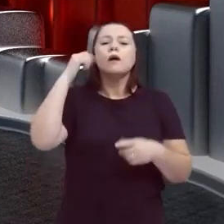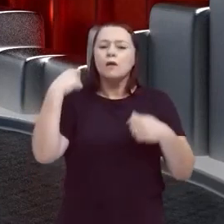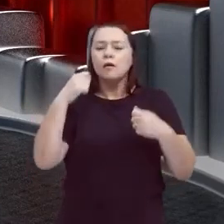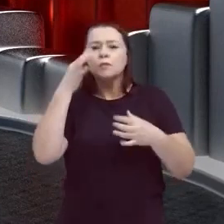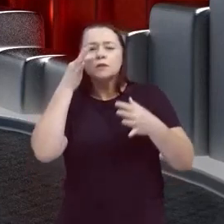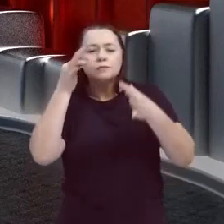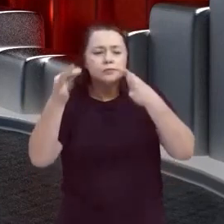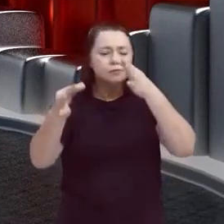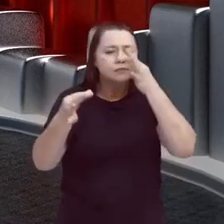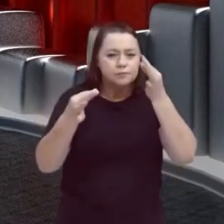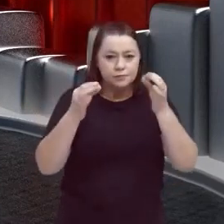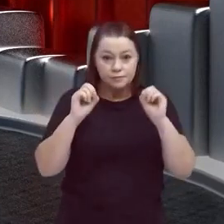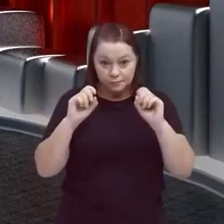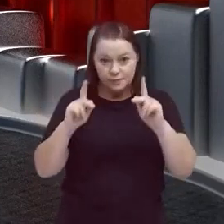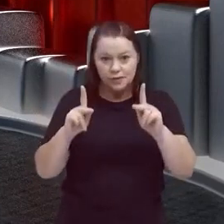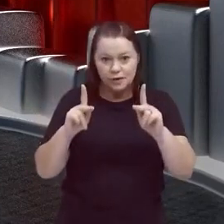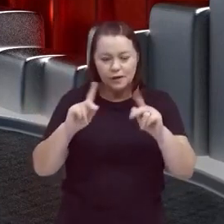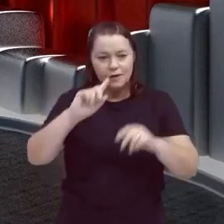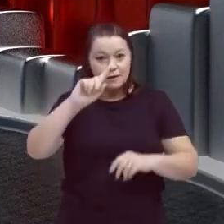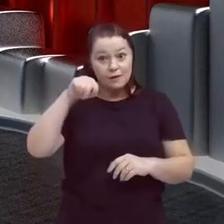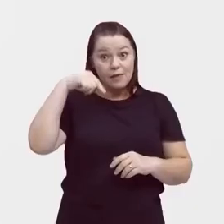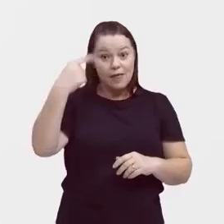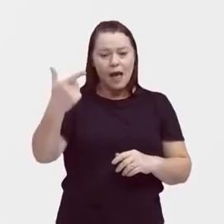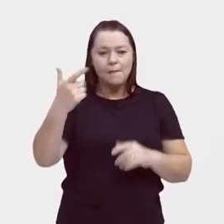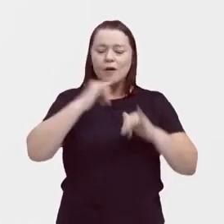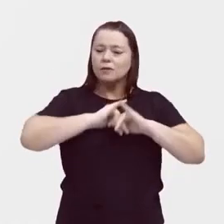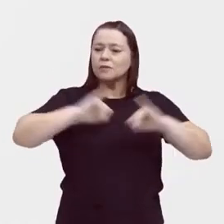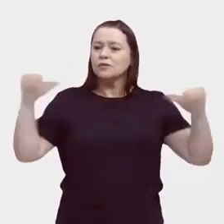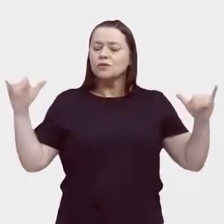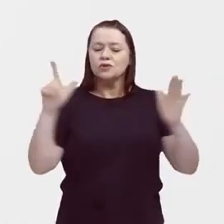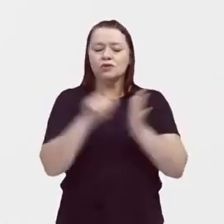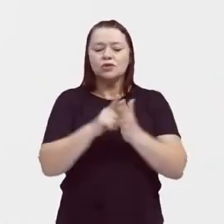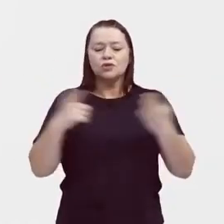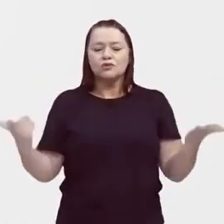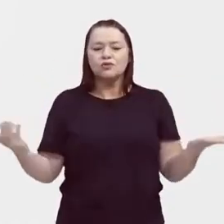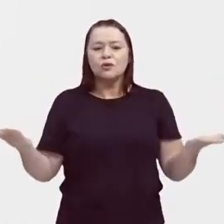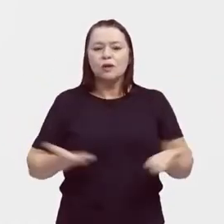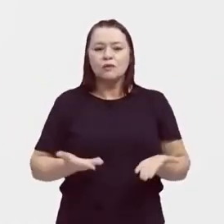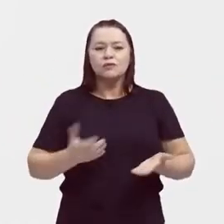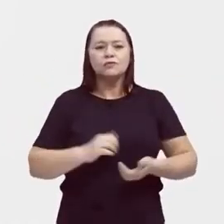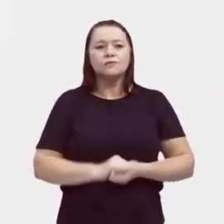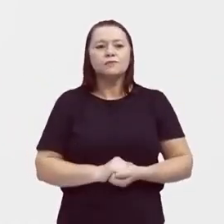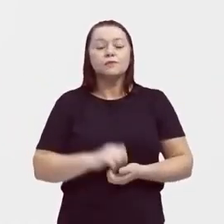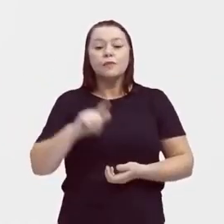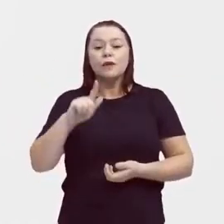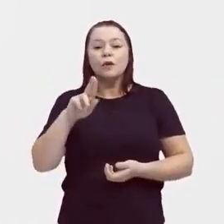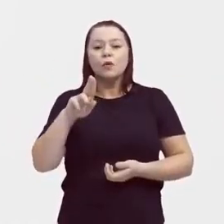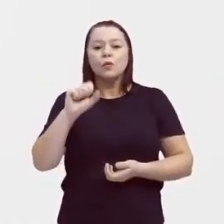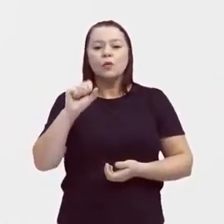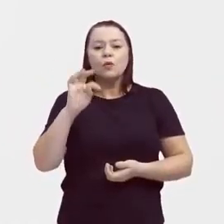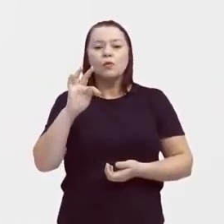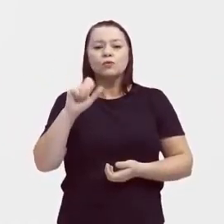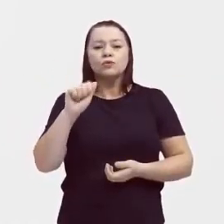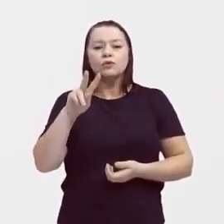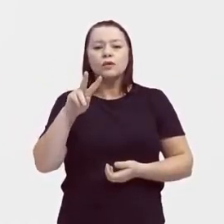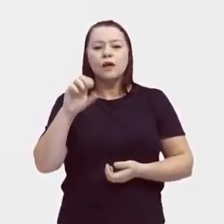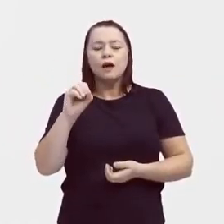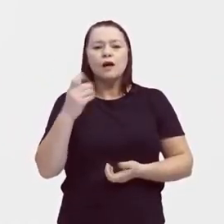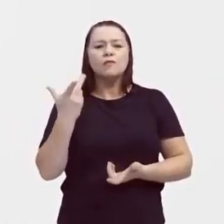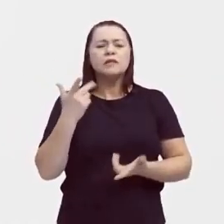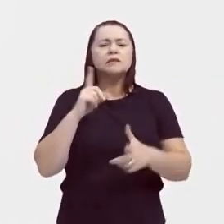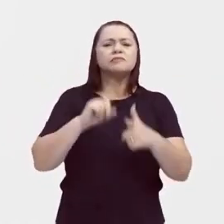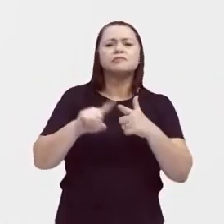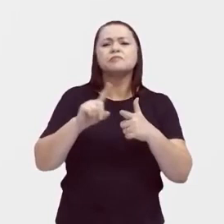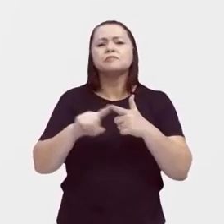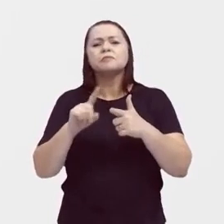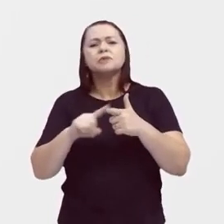certo? Bom, vamos à nossa próxima notícia do jornal de hoje. O Gustavo está com problemas com relação à previsão.